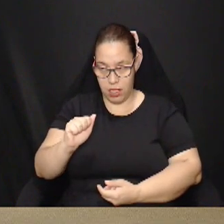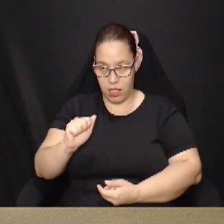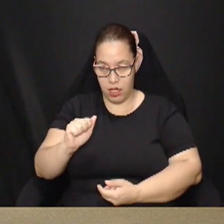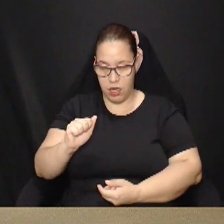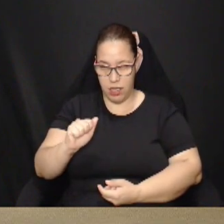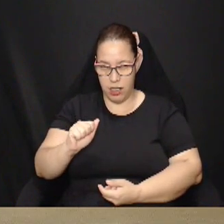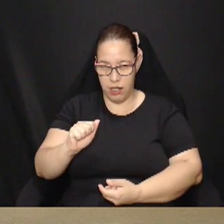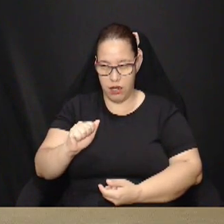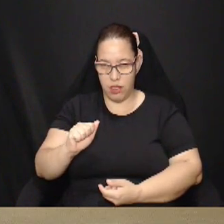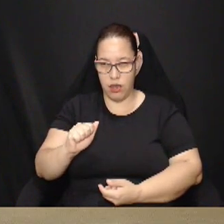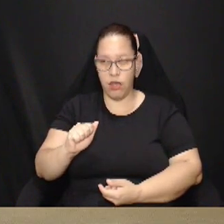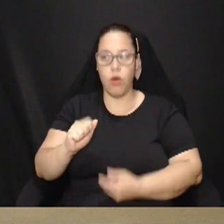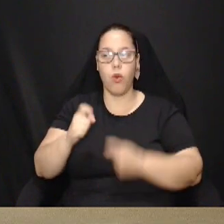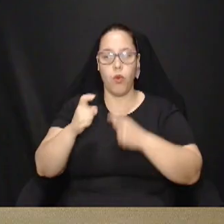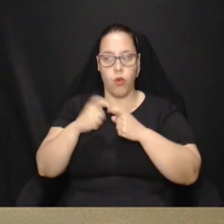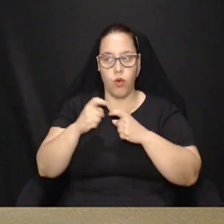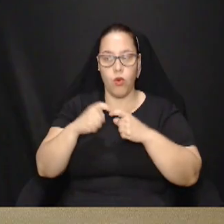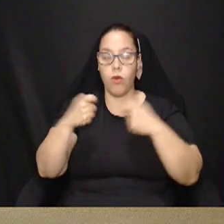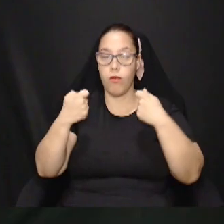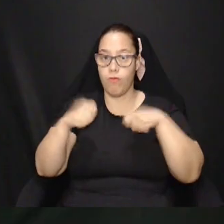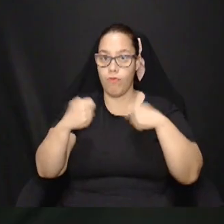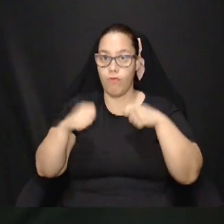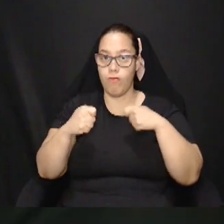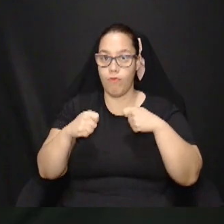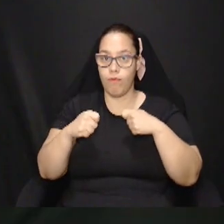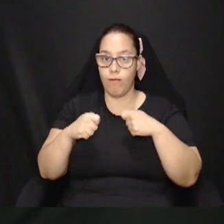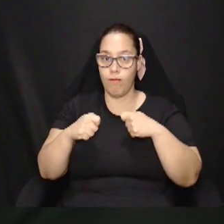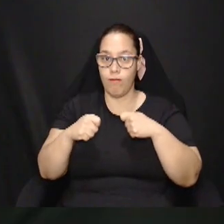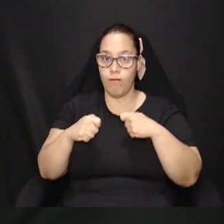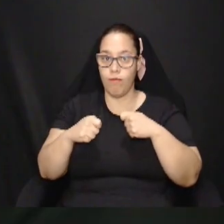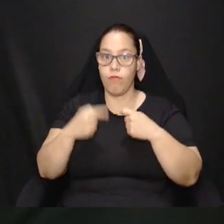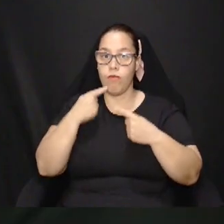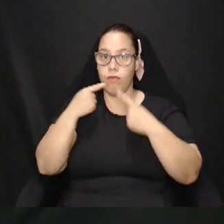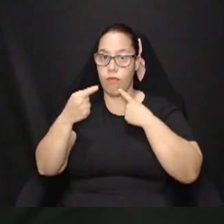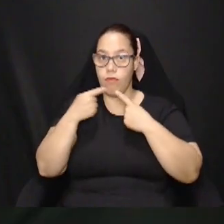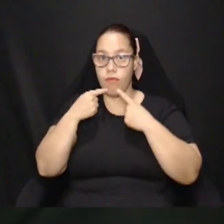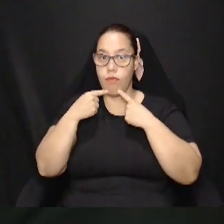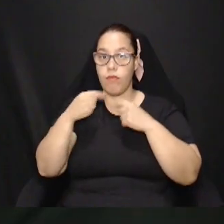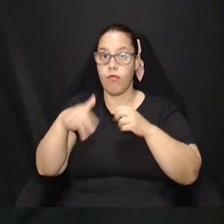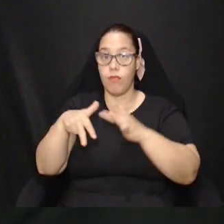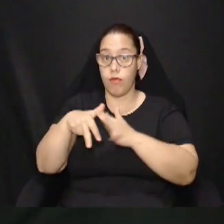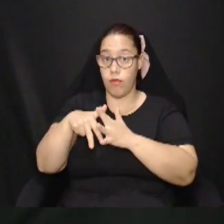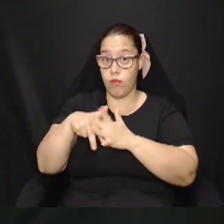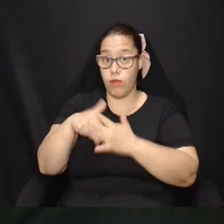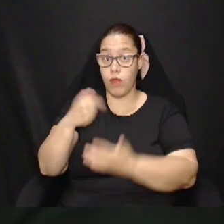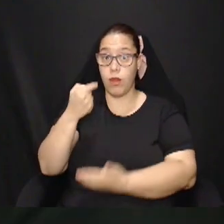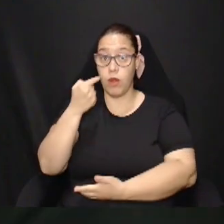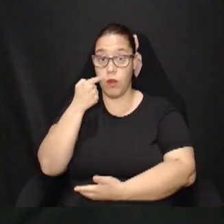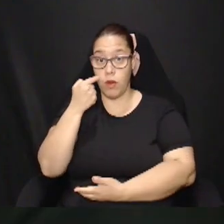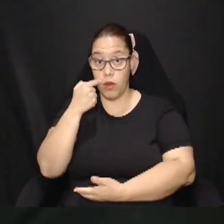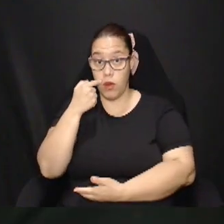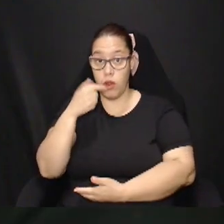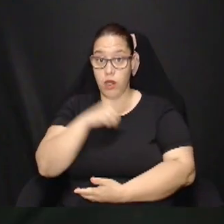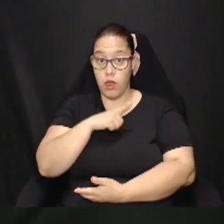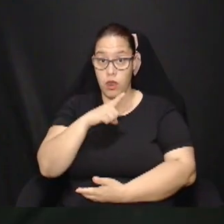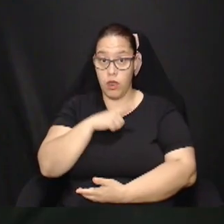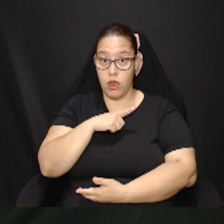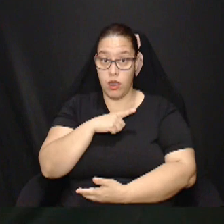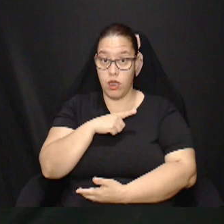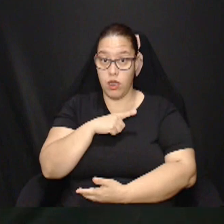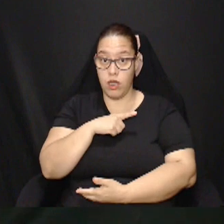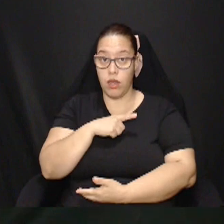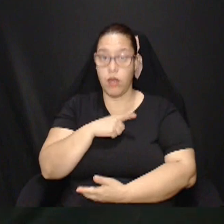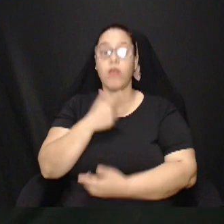médico, ele precisa dialogar com o paciente para ver se ele tem, né, a vontade de